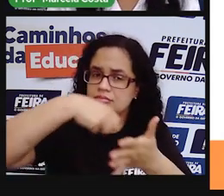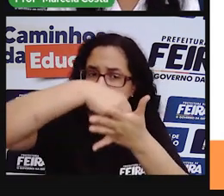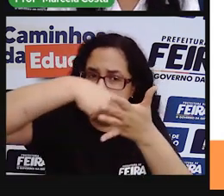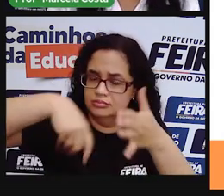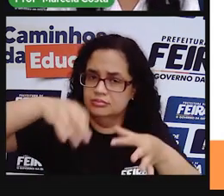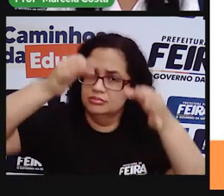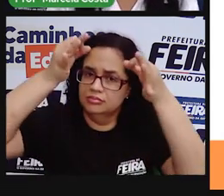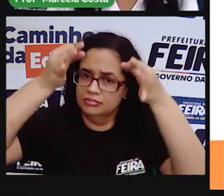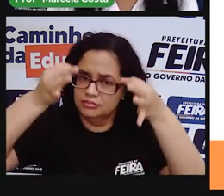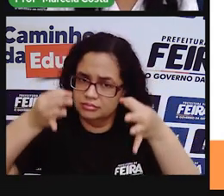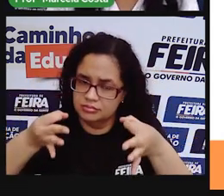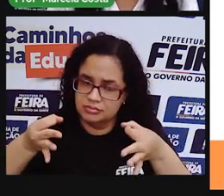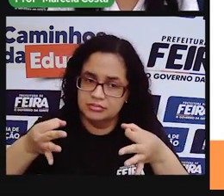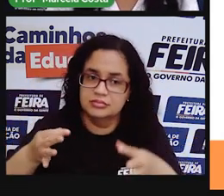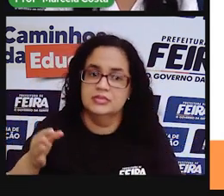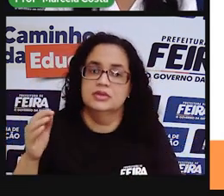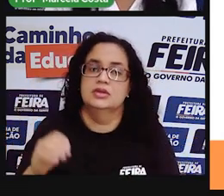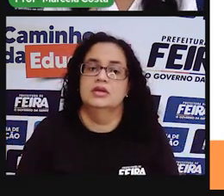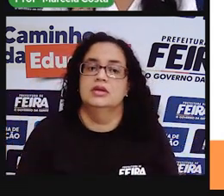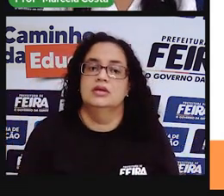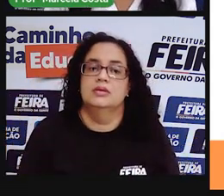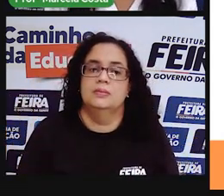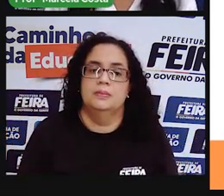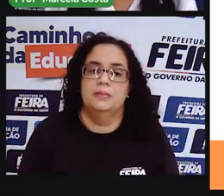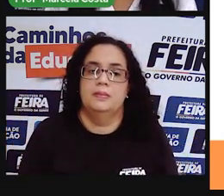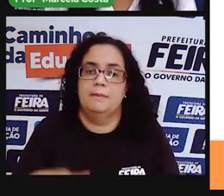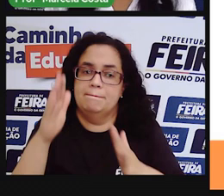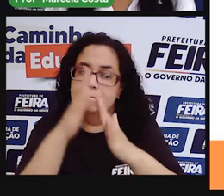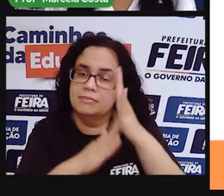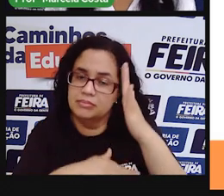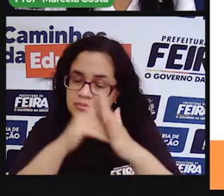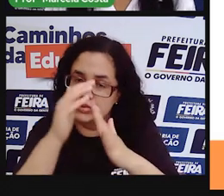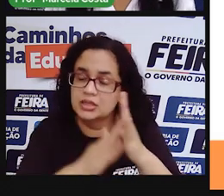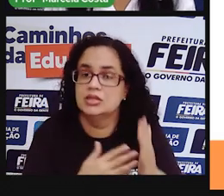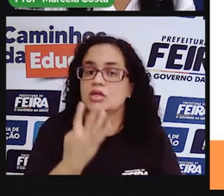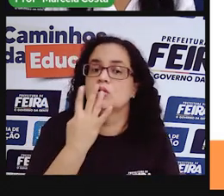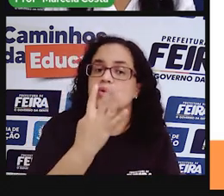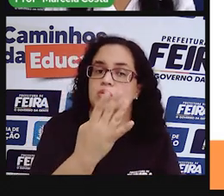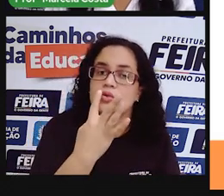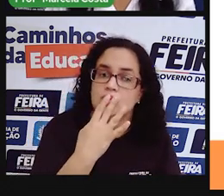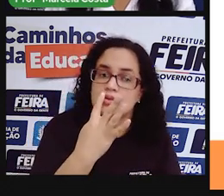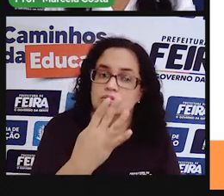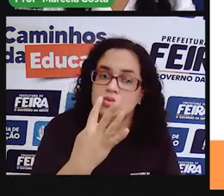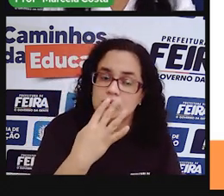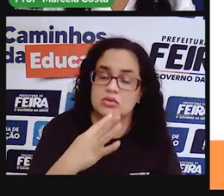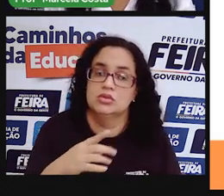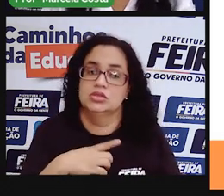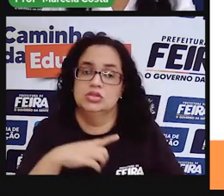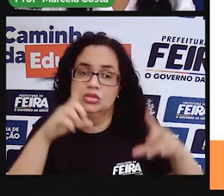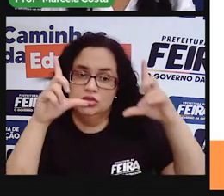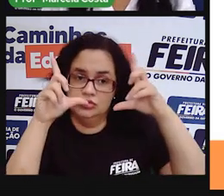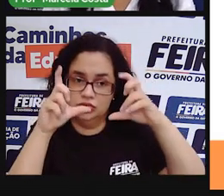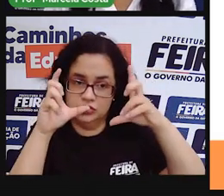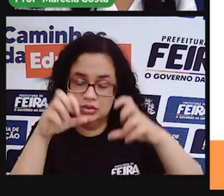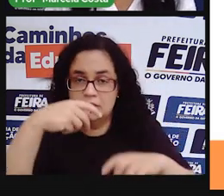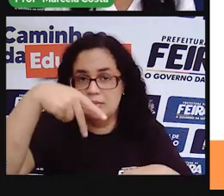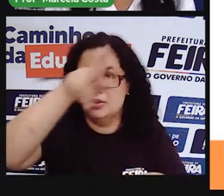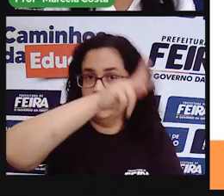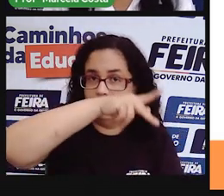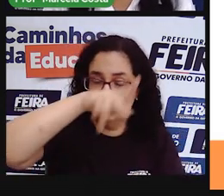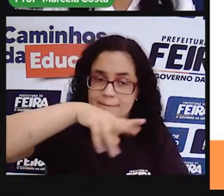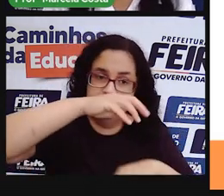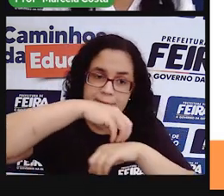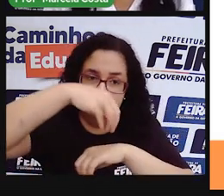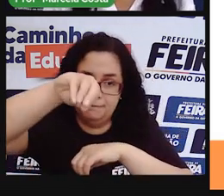depois que você terminar, pinta. Se você puder, tire uma foto, envia para a professora da sua escola, para os